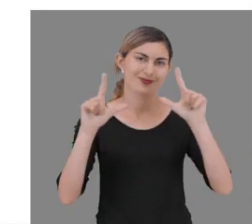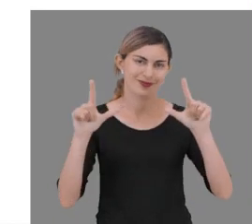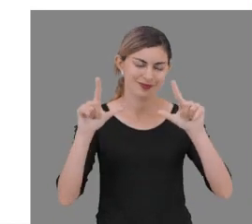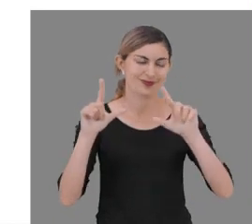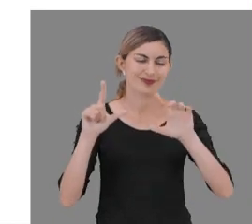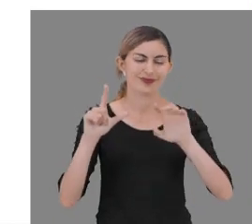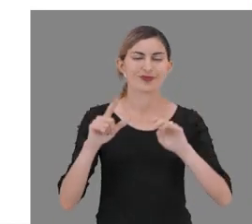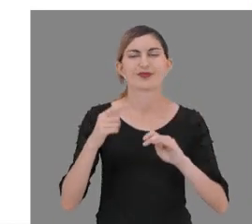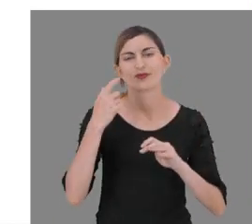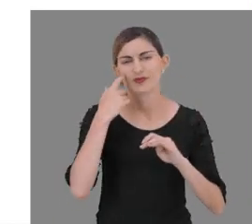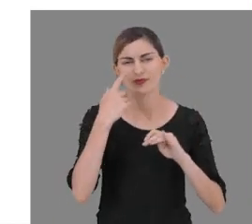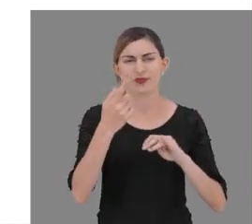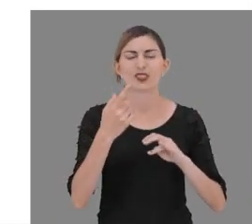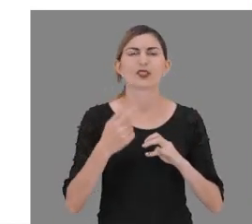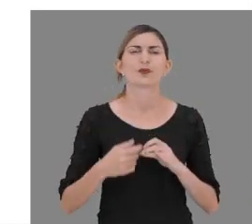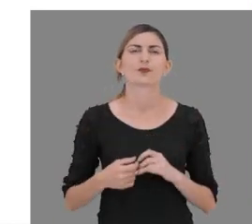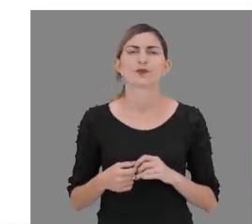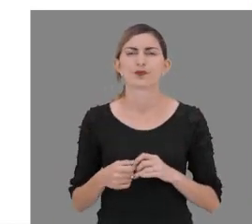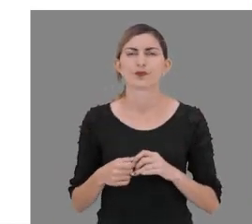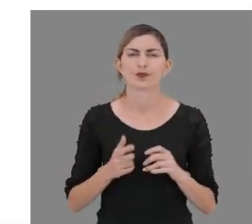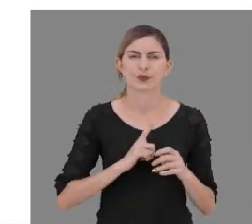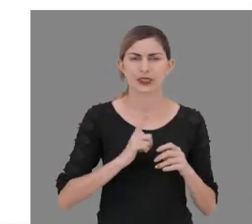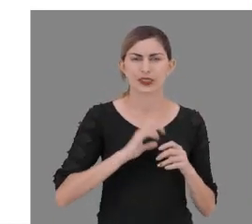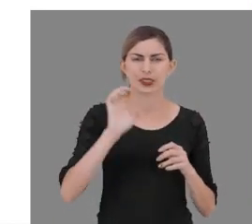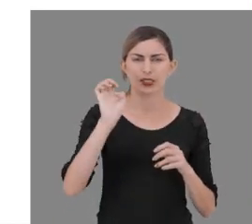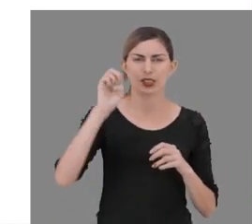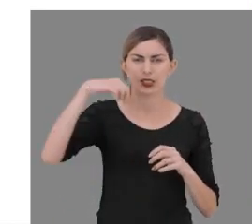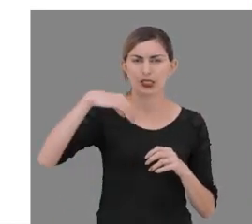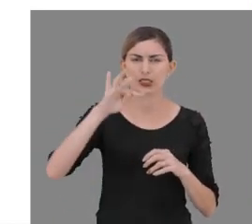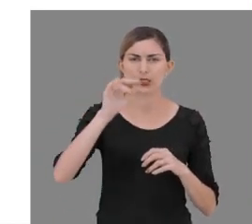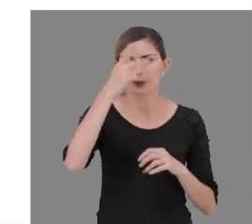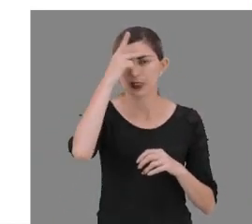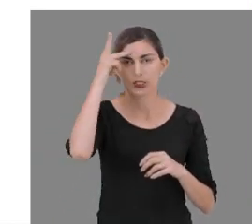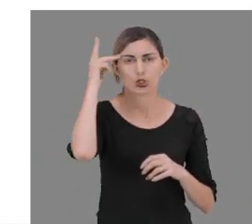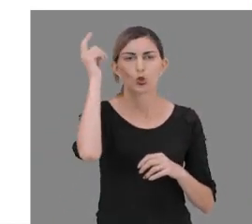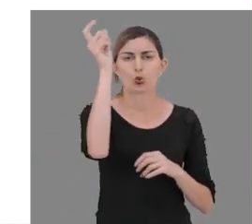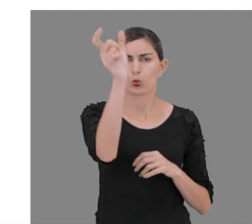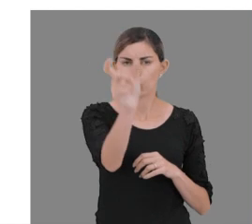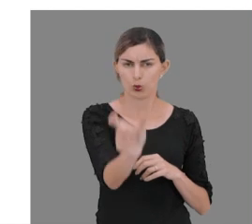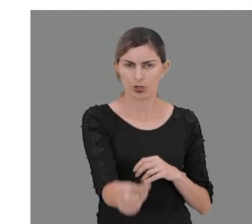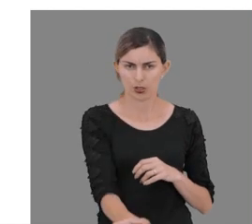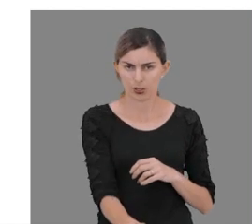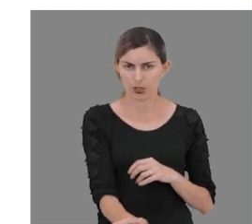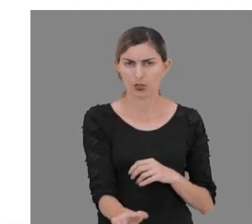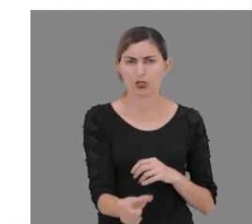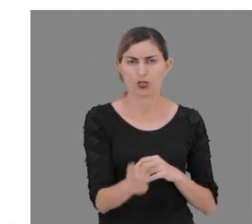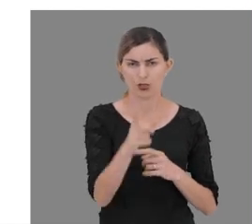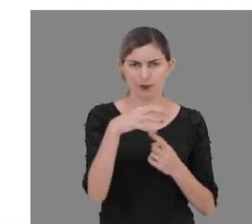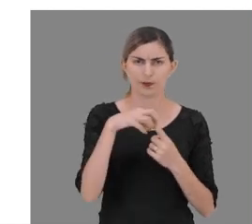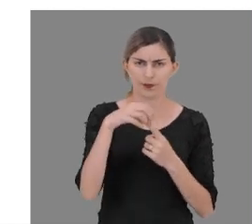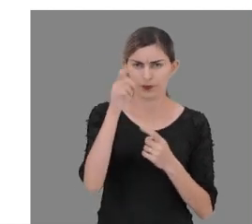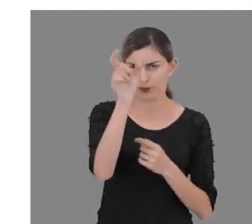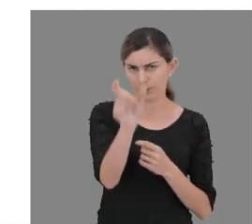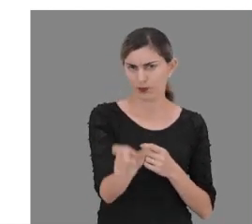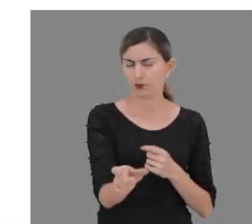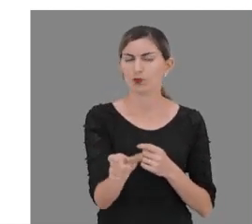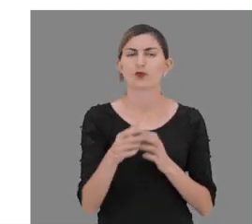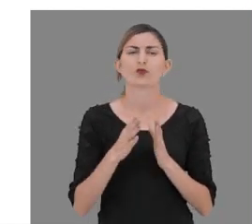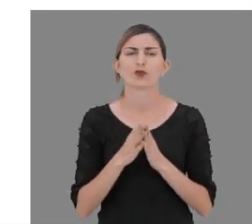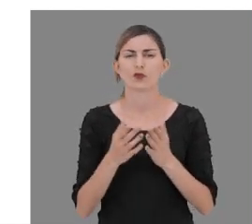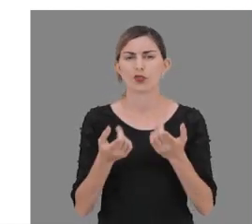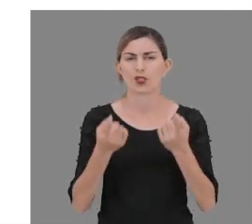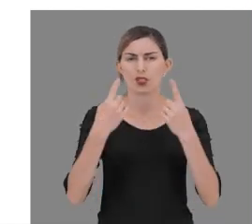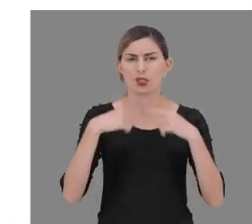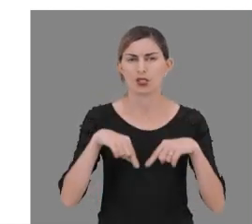Nesse slide, nós temos a entidade pessoa como sendo a entidade mais